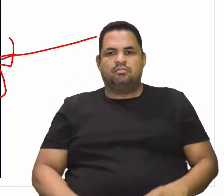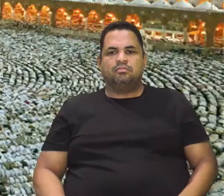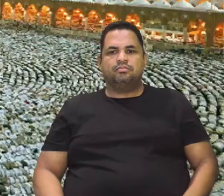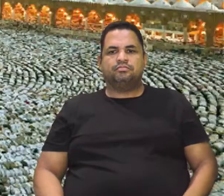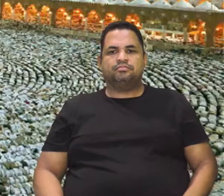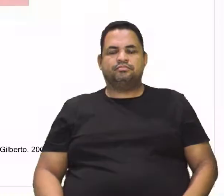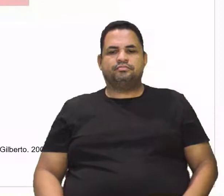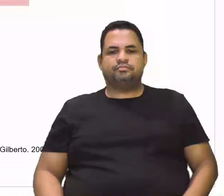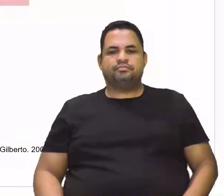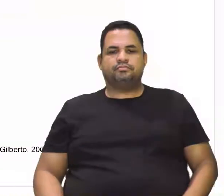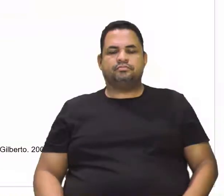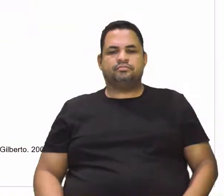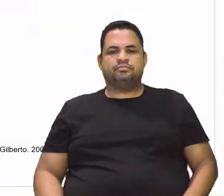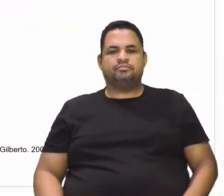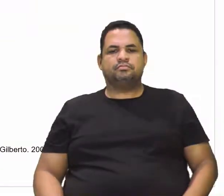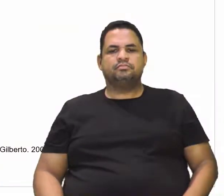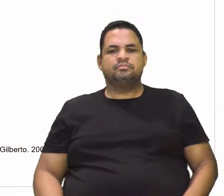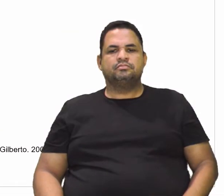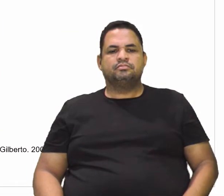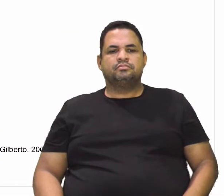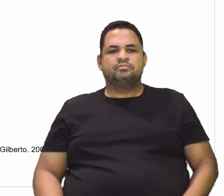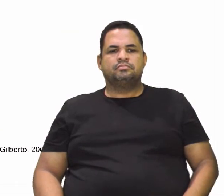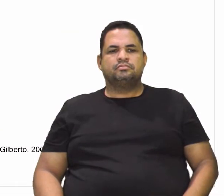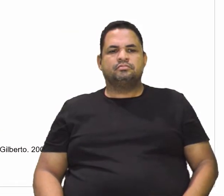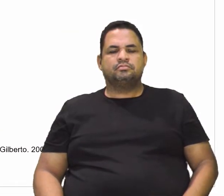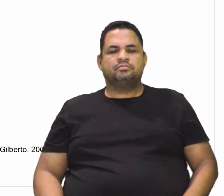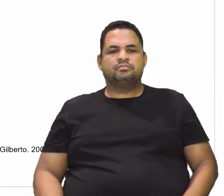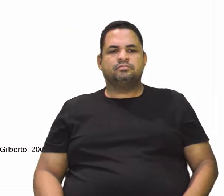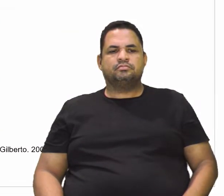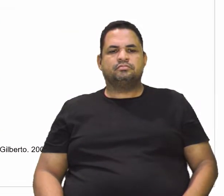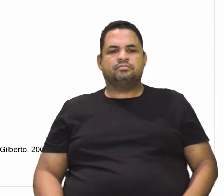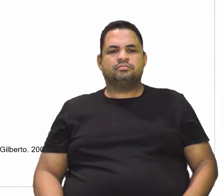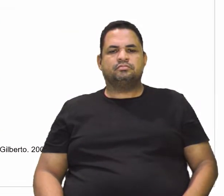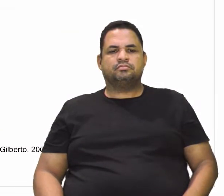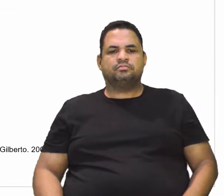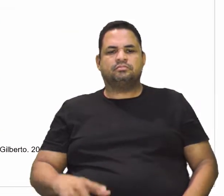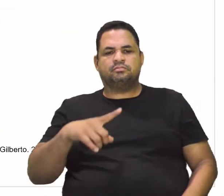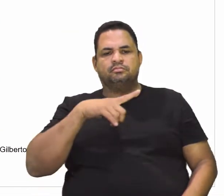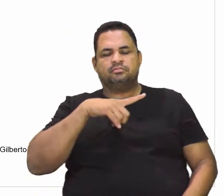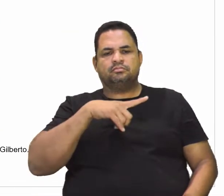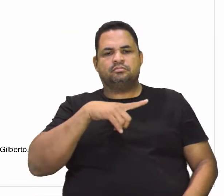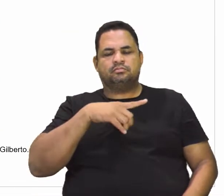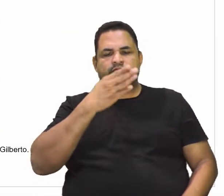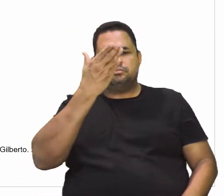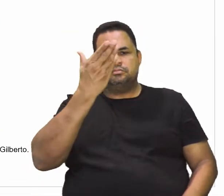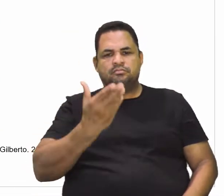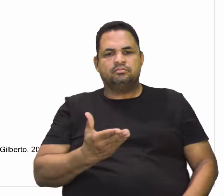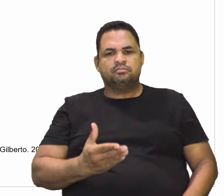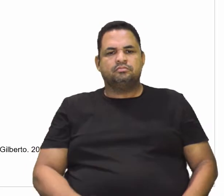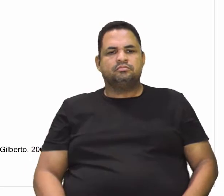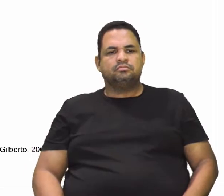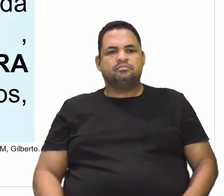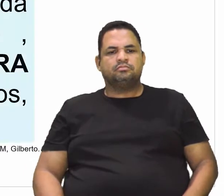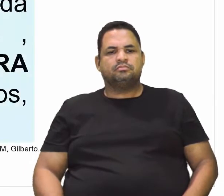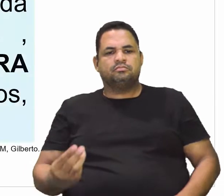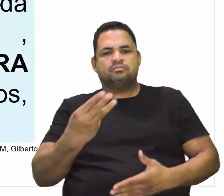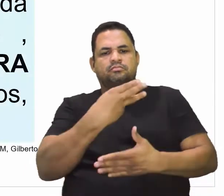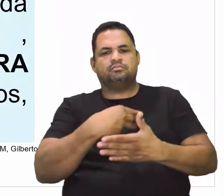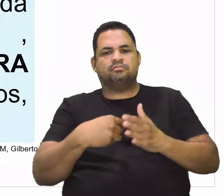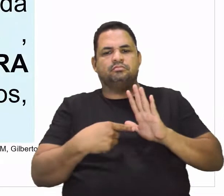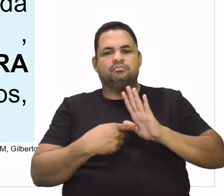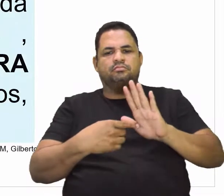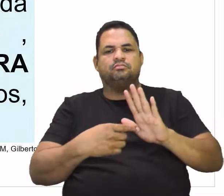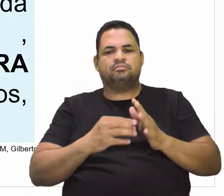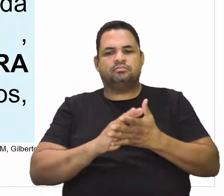mapa. Então, nós temos aí nesse mapa representando a